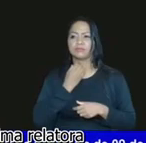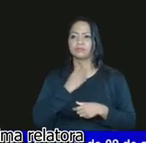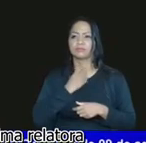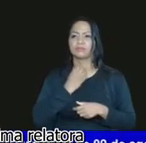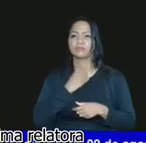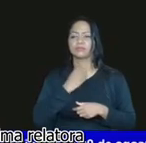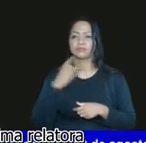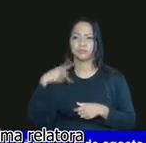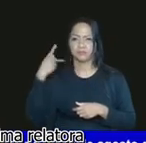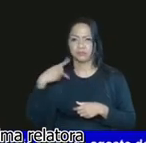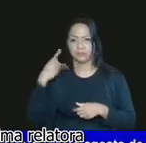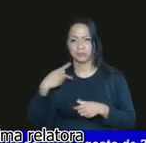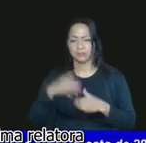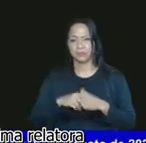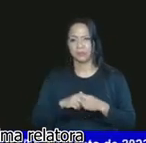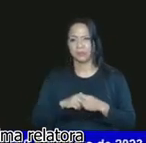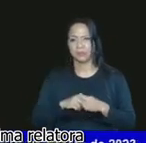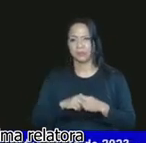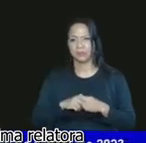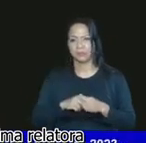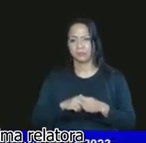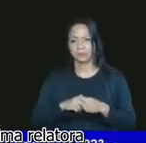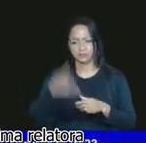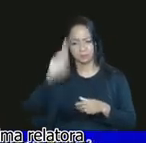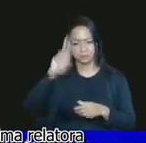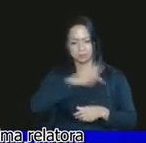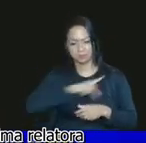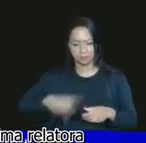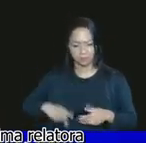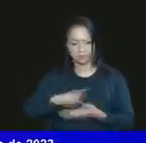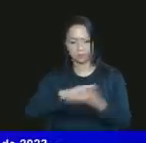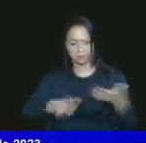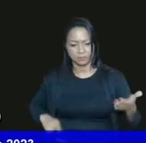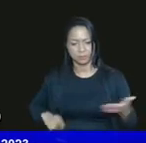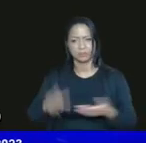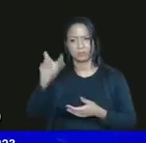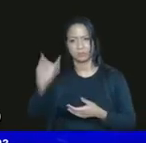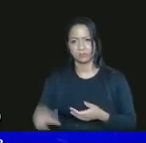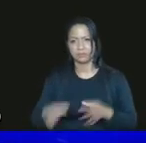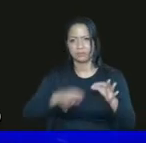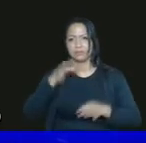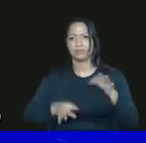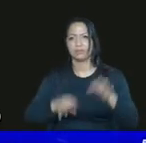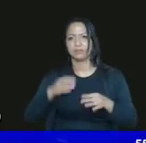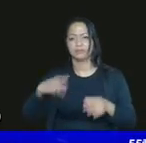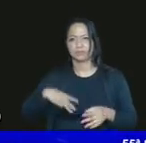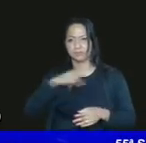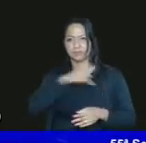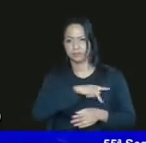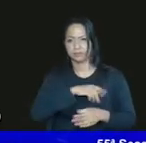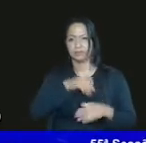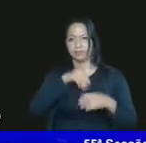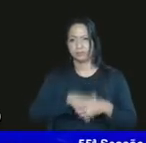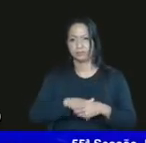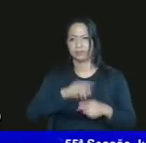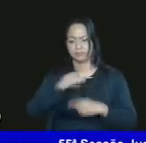Senhor procurador. Na tela, o representante do Excelentíssimo Ministério Público, presidente, Dr. excelentíssima relatora, Ele é excelentíssimos de pele clara, julgadores, o cabelos Ministério Público castanhos, Eleitoral usa